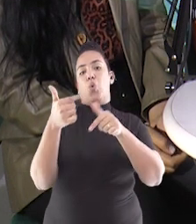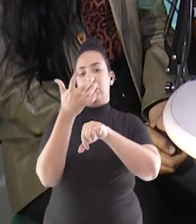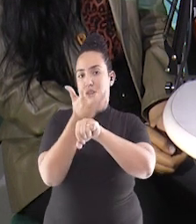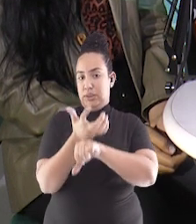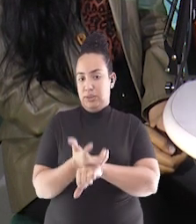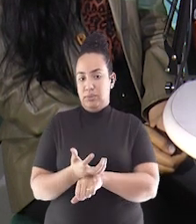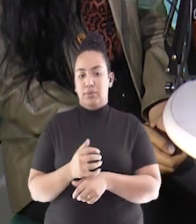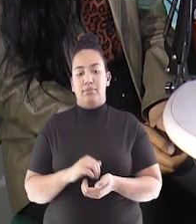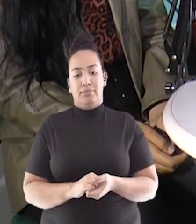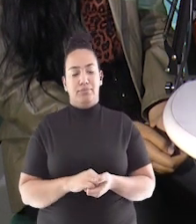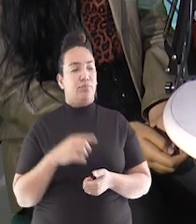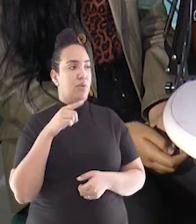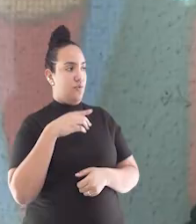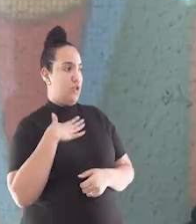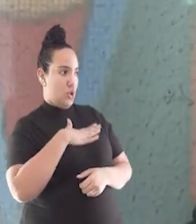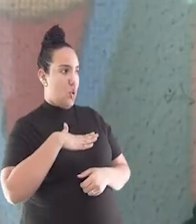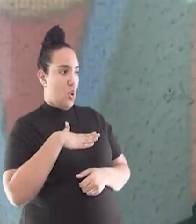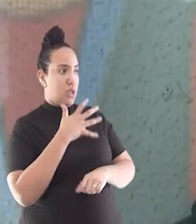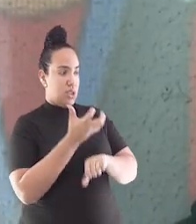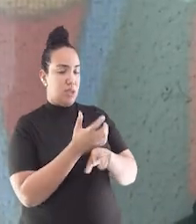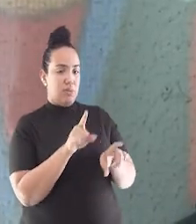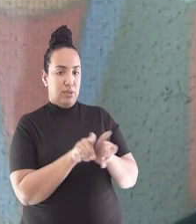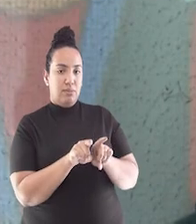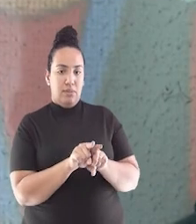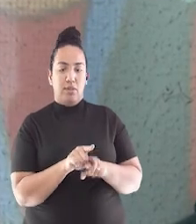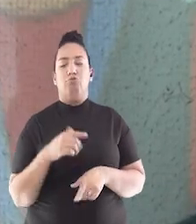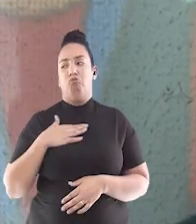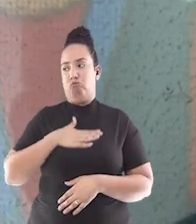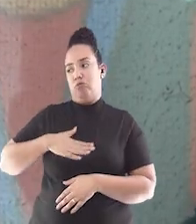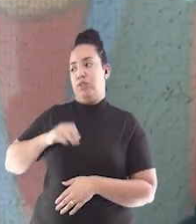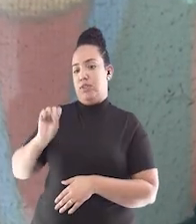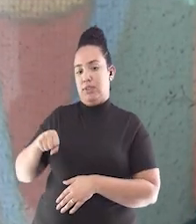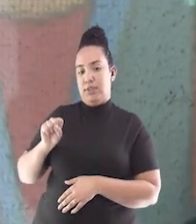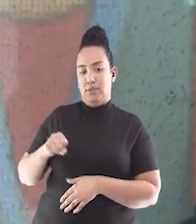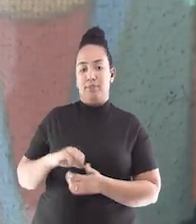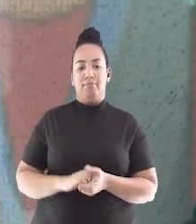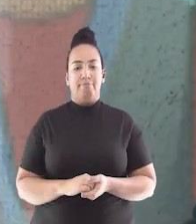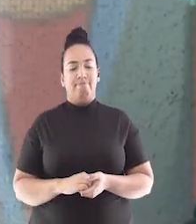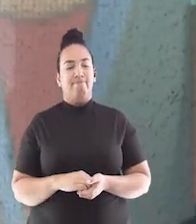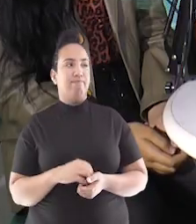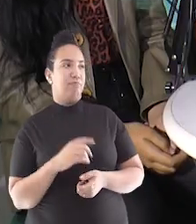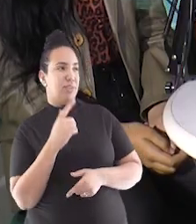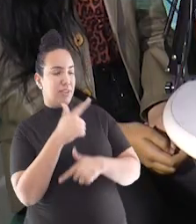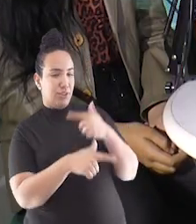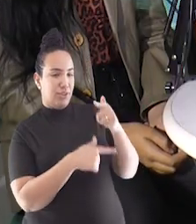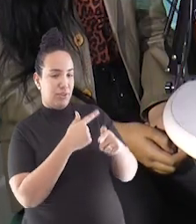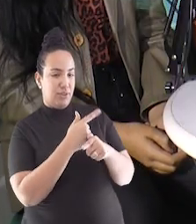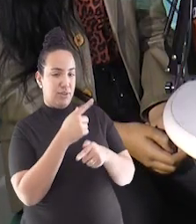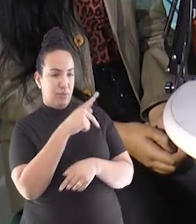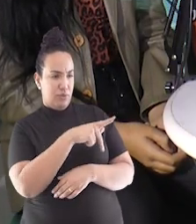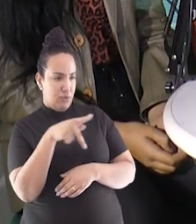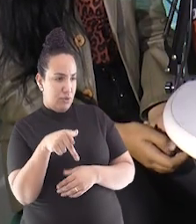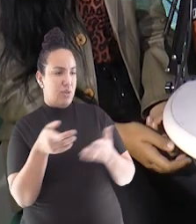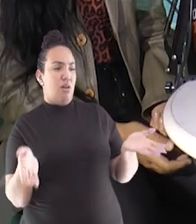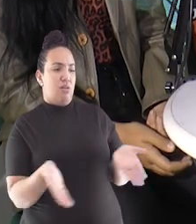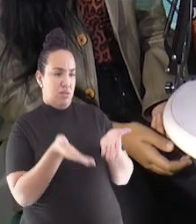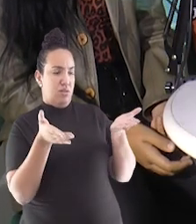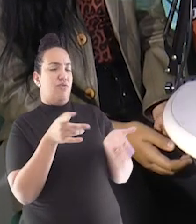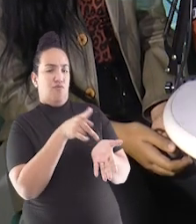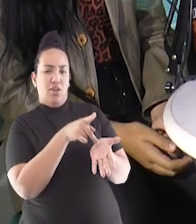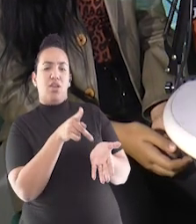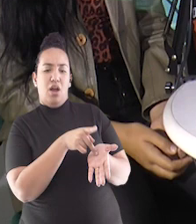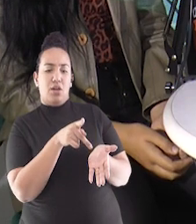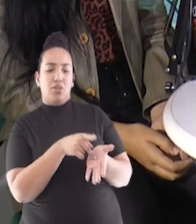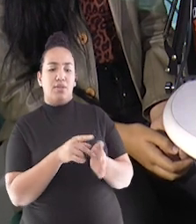também. E você curte a matéria de geografia também? Ah, Sim. eu gosto. Geografia, a professora ela incentiva muito a